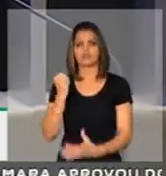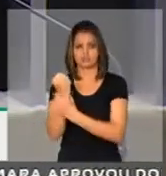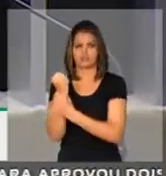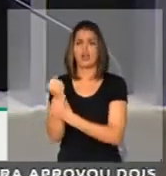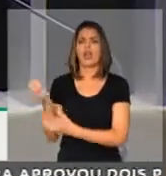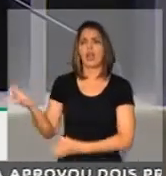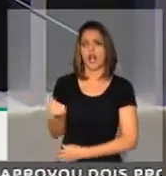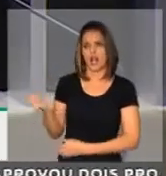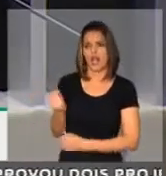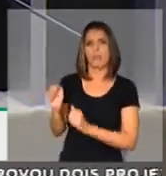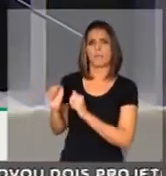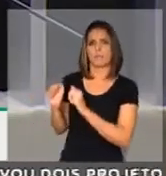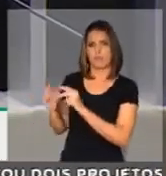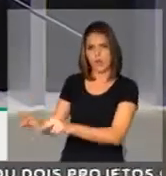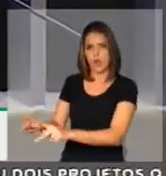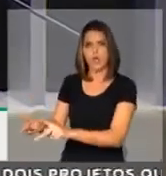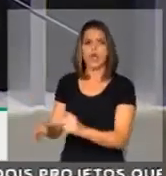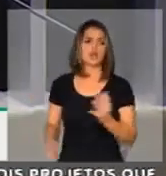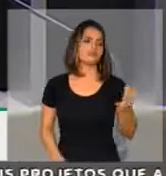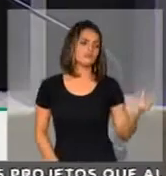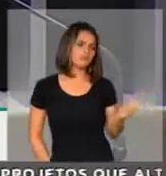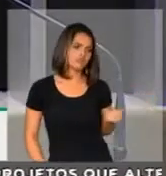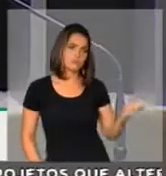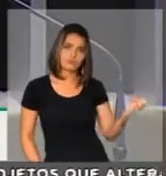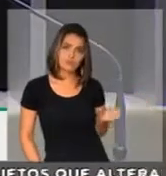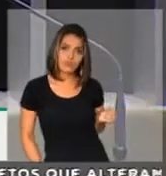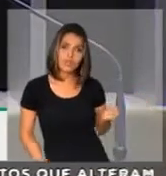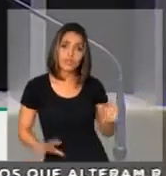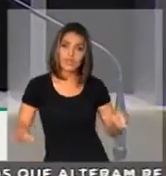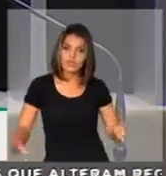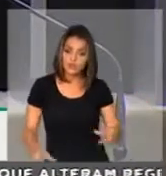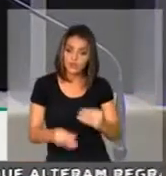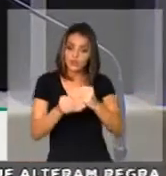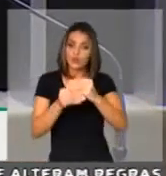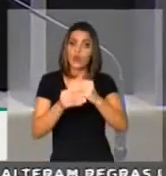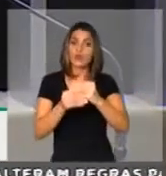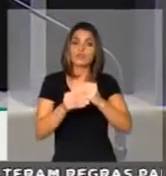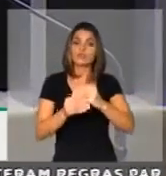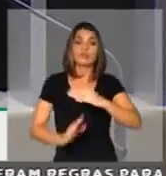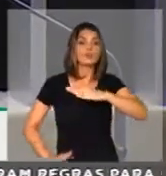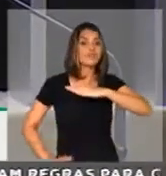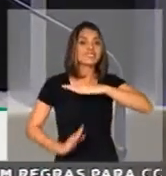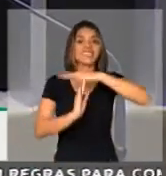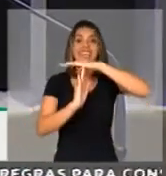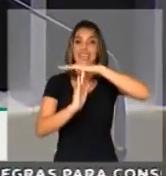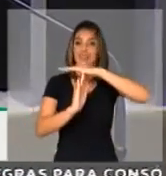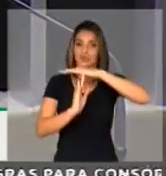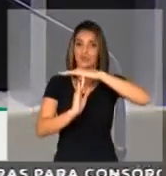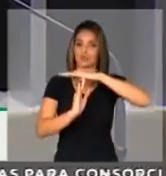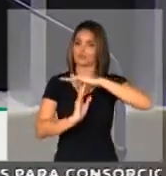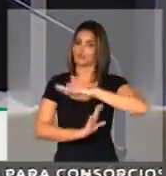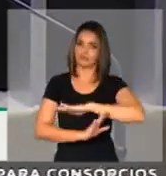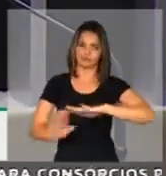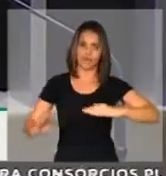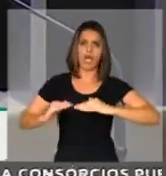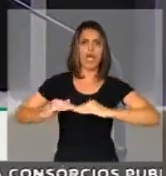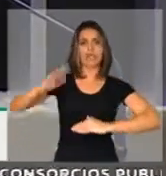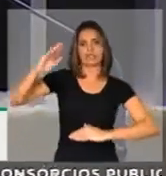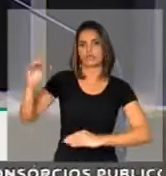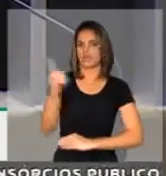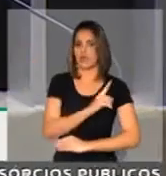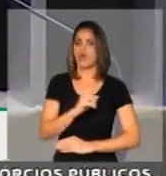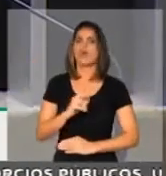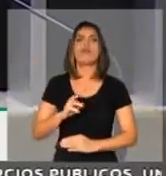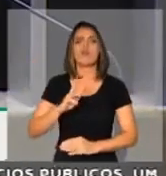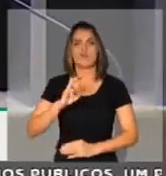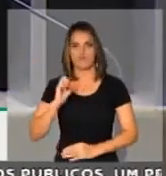aposentadoria, garantir a pensão e acumular os dois, desde que não ultrapasse o teto. É uma emenda que estou